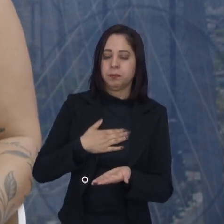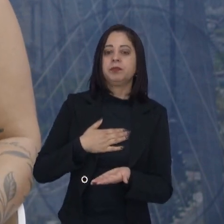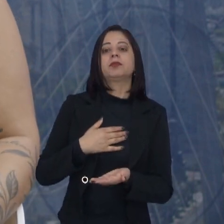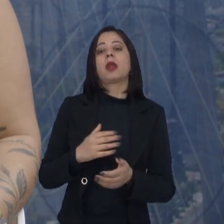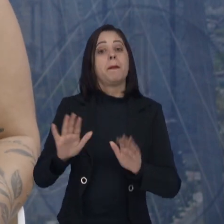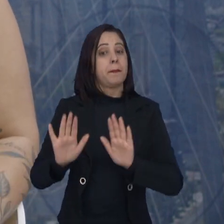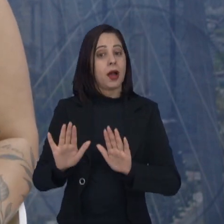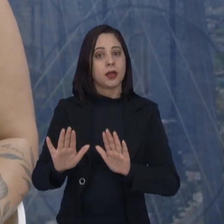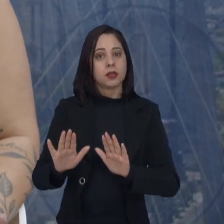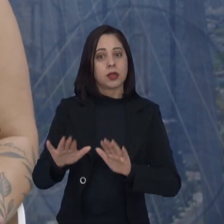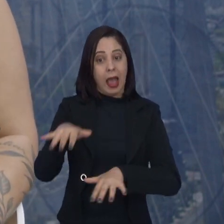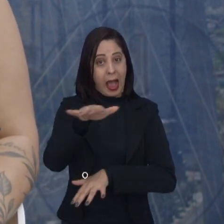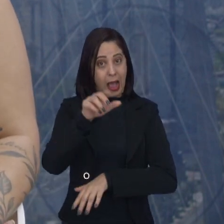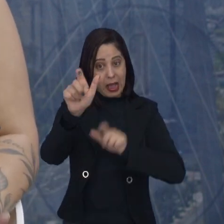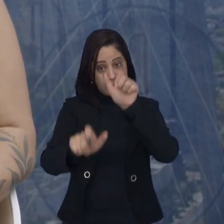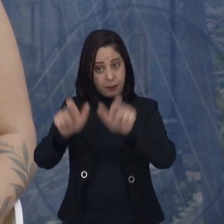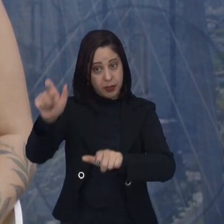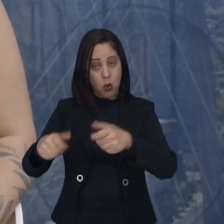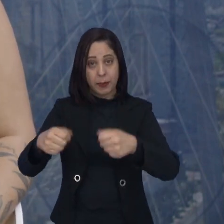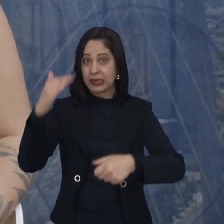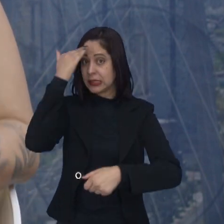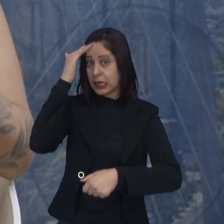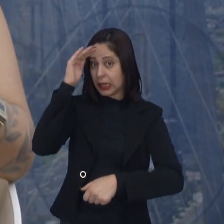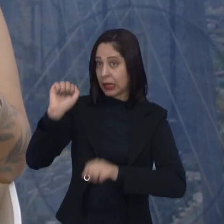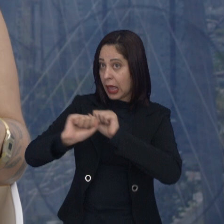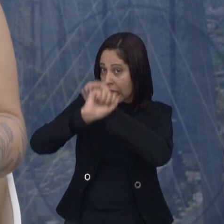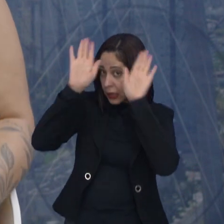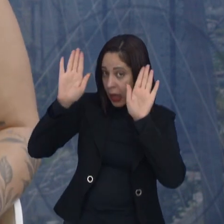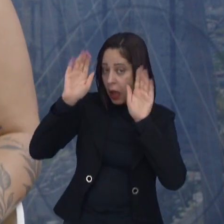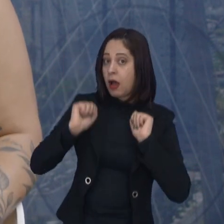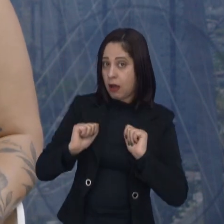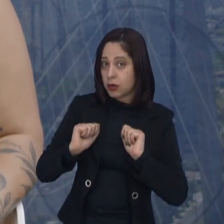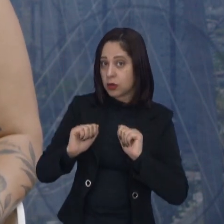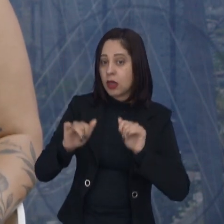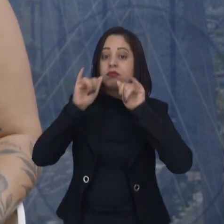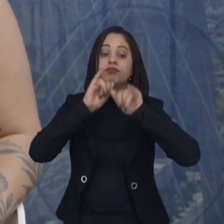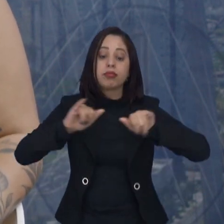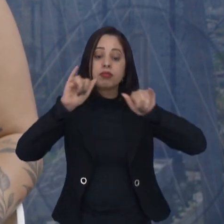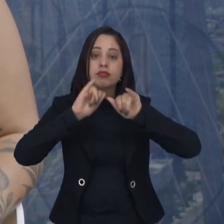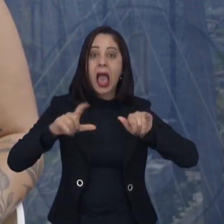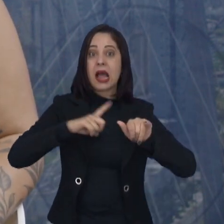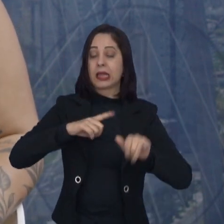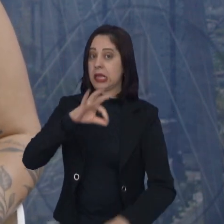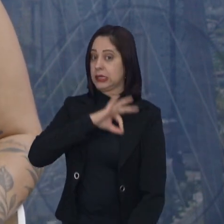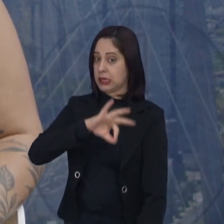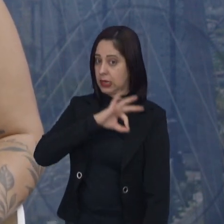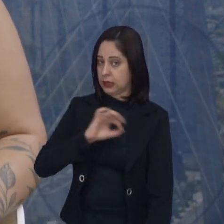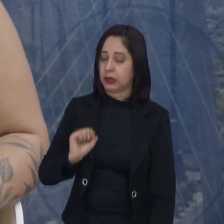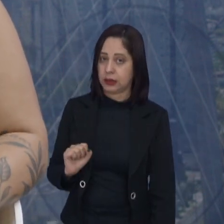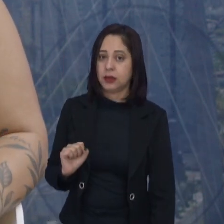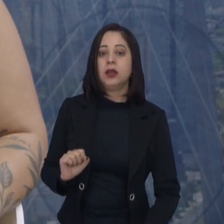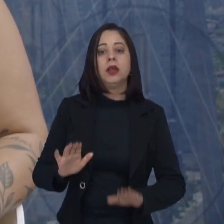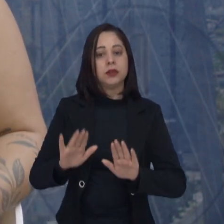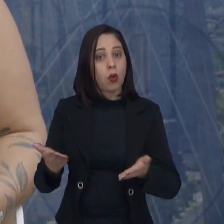influenciador, mas o público tem que entender que aquilo está sendo pago, que está sendo monetizado aquele perfil. Então, hoje, todos esses cuidados que a gente